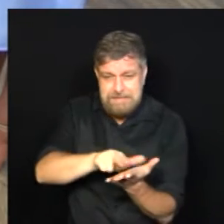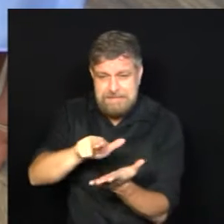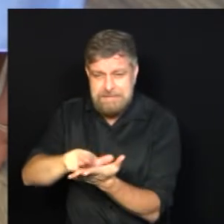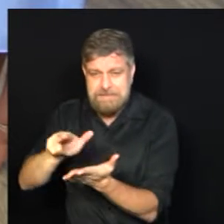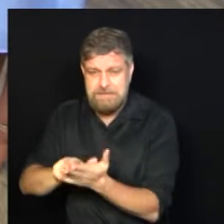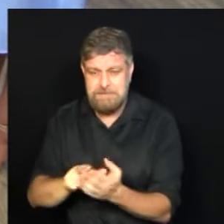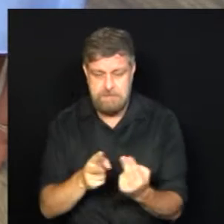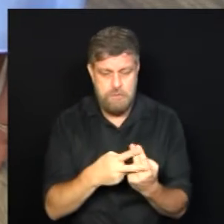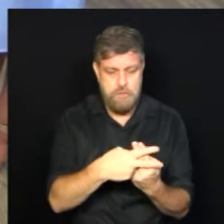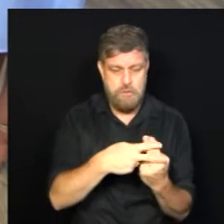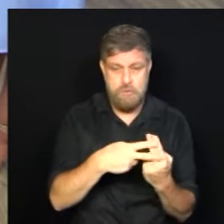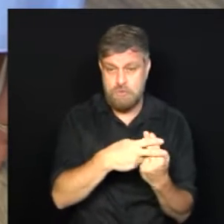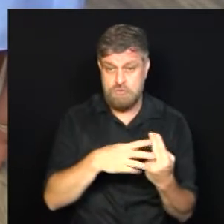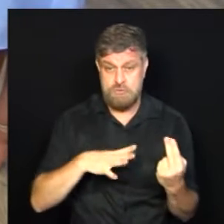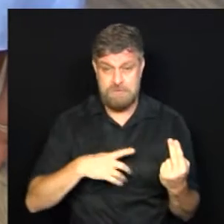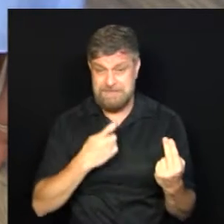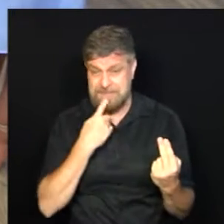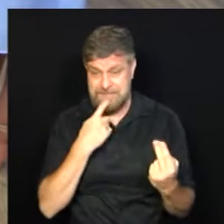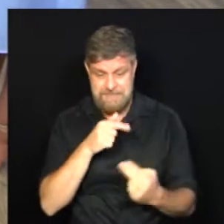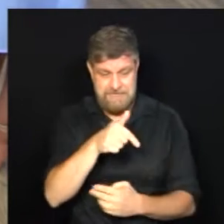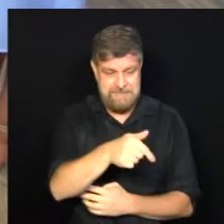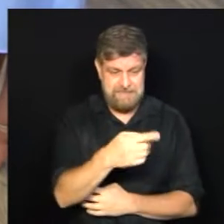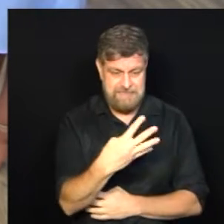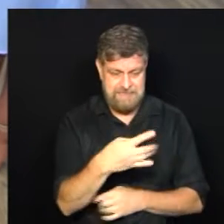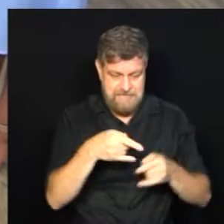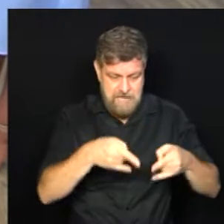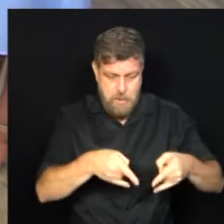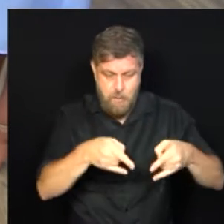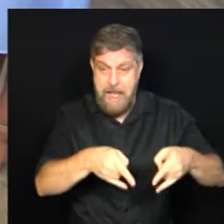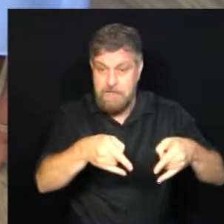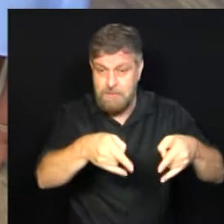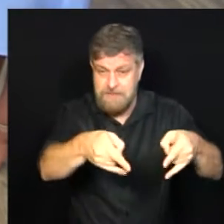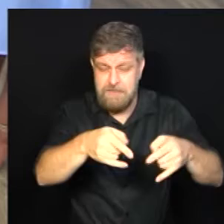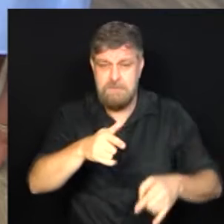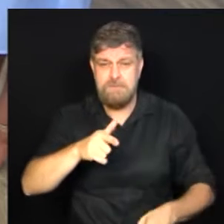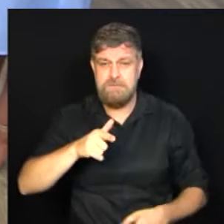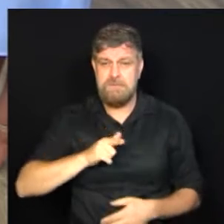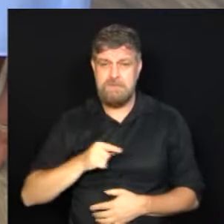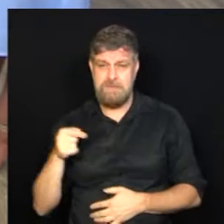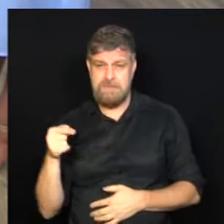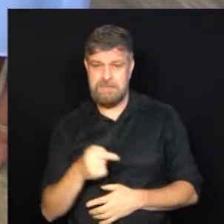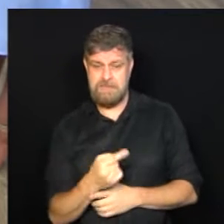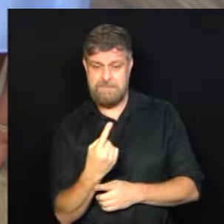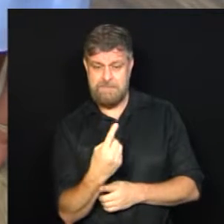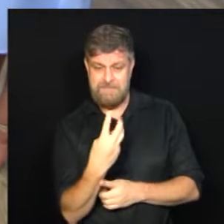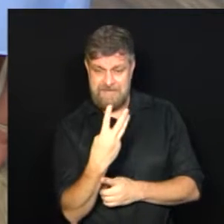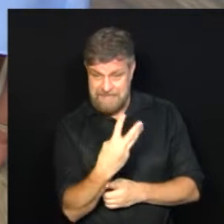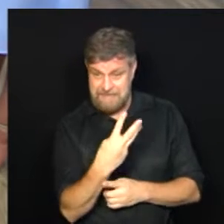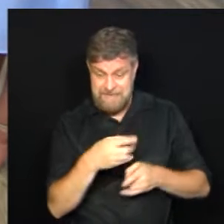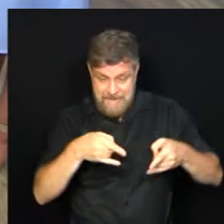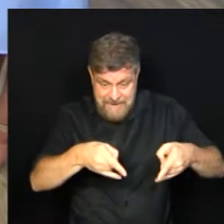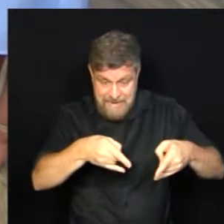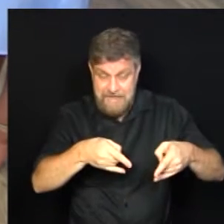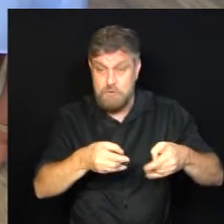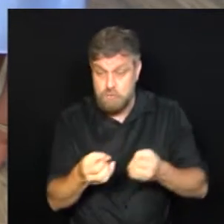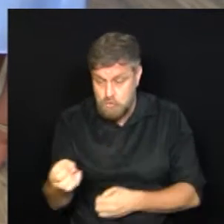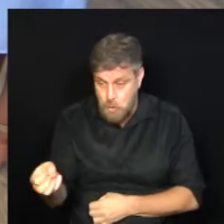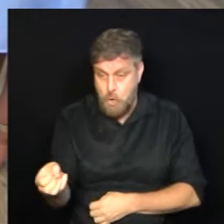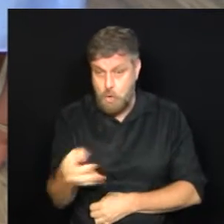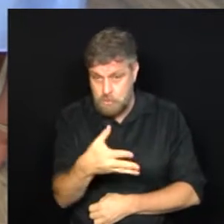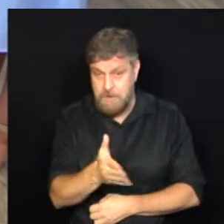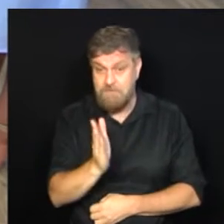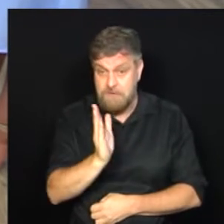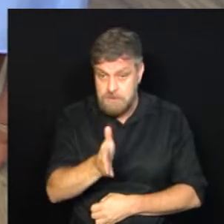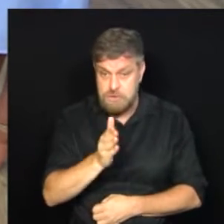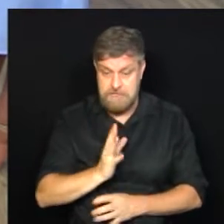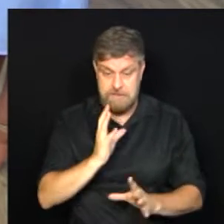SUS municipal, nós temos 74 leitos, inclusive com os 13 novos leitos que foram anunciados já, então